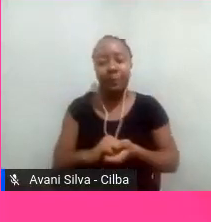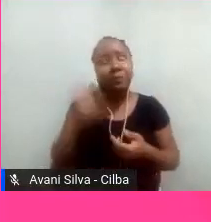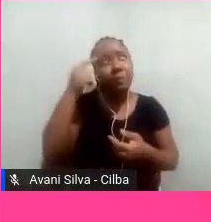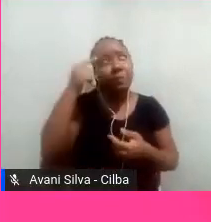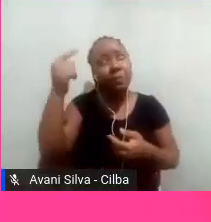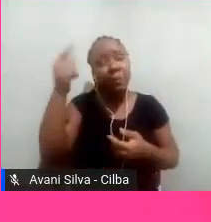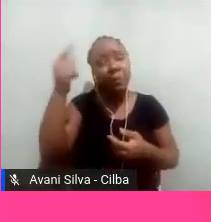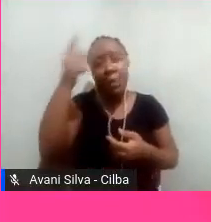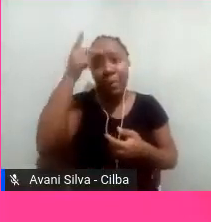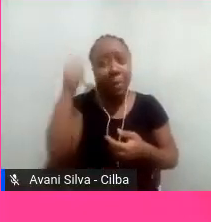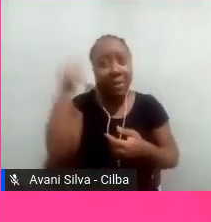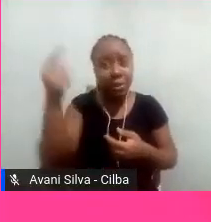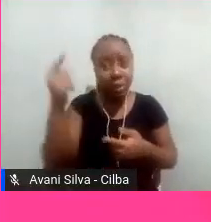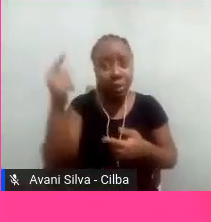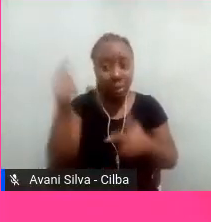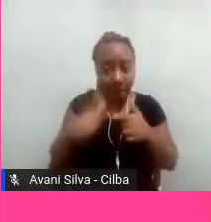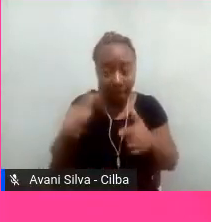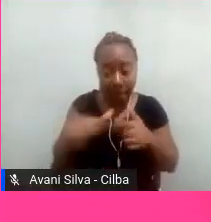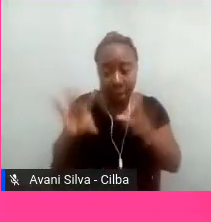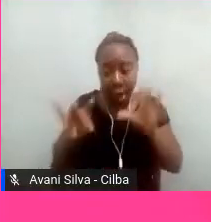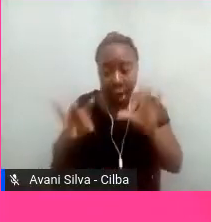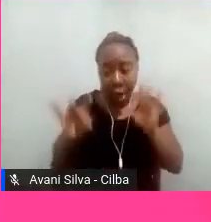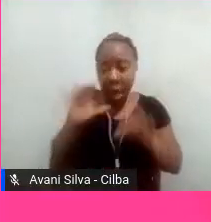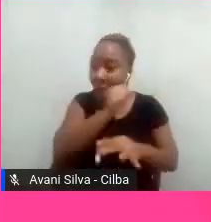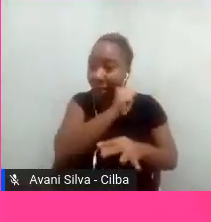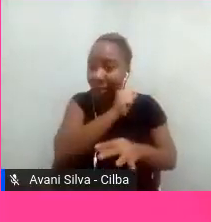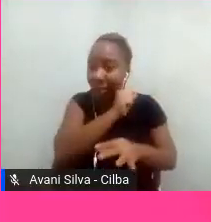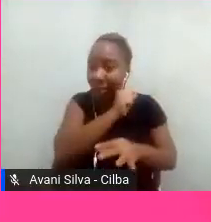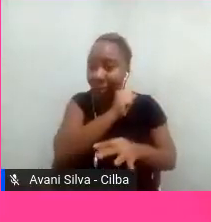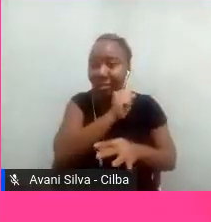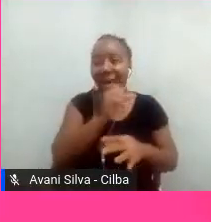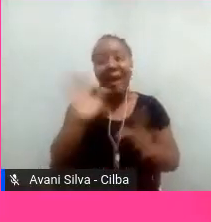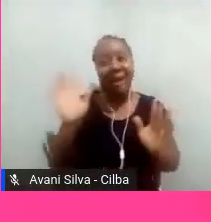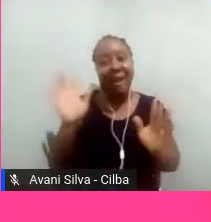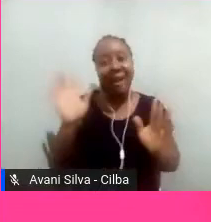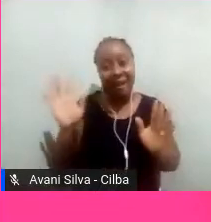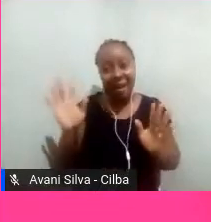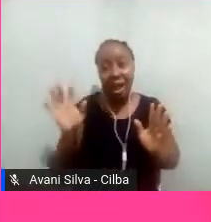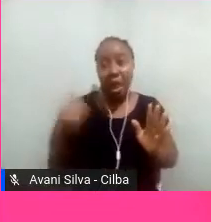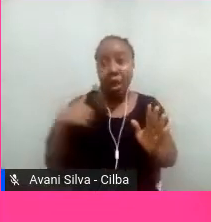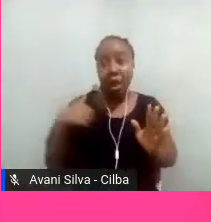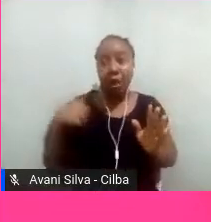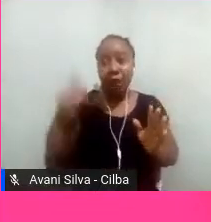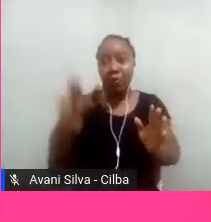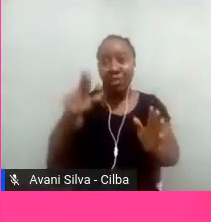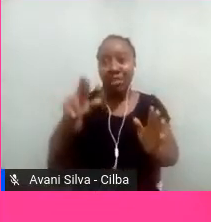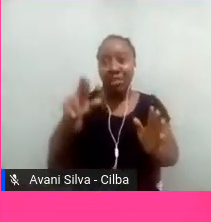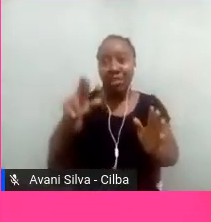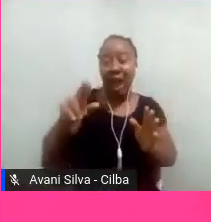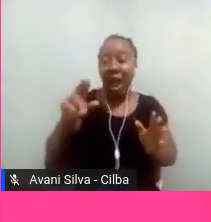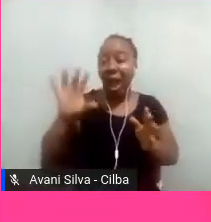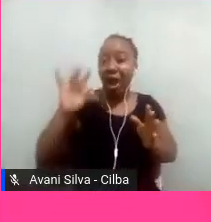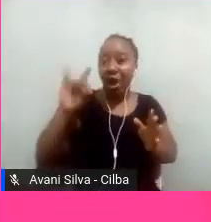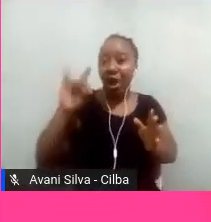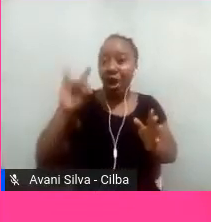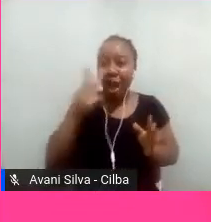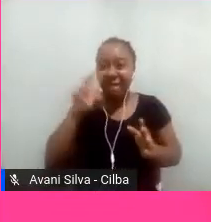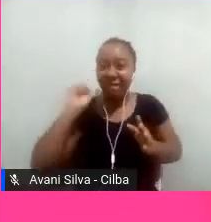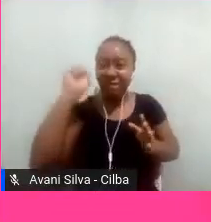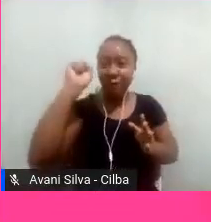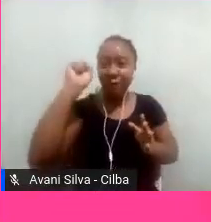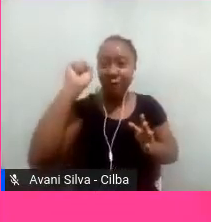se o problema é colar rápido, então eu vou usar Super Bonder, né?